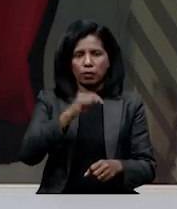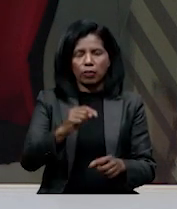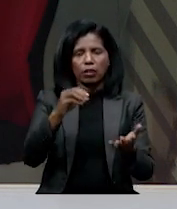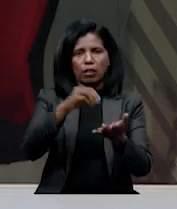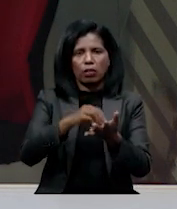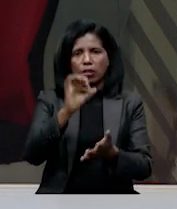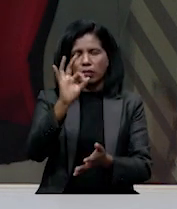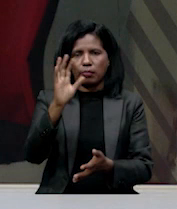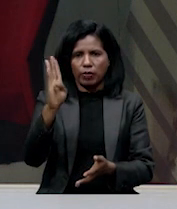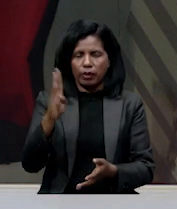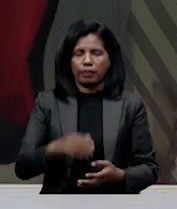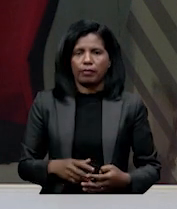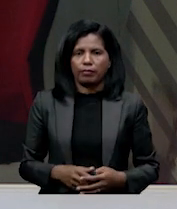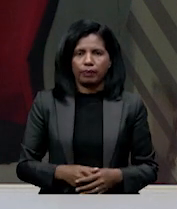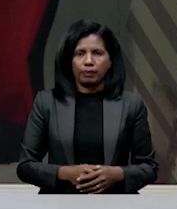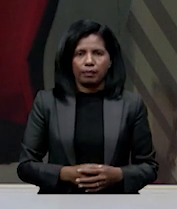sosial.